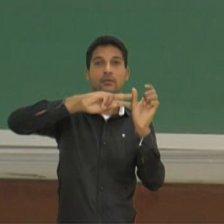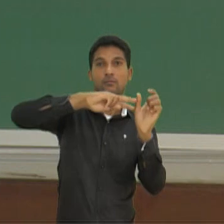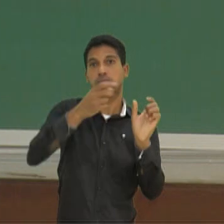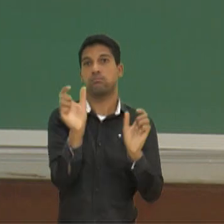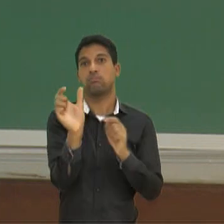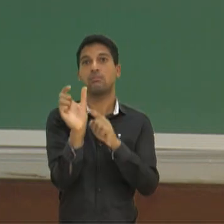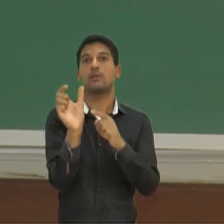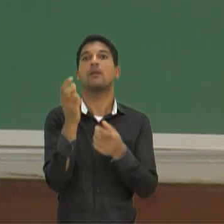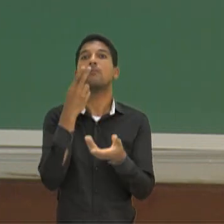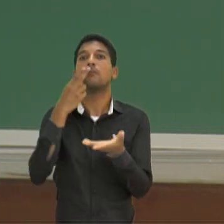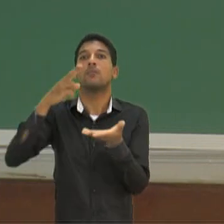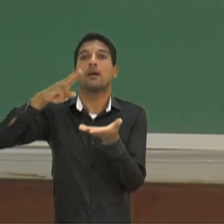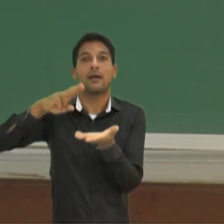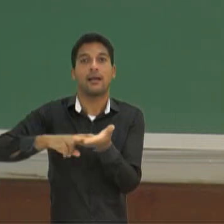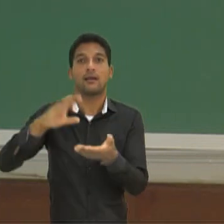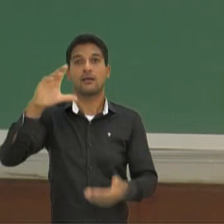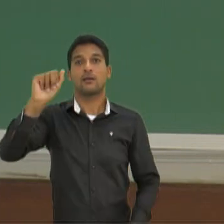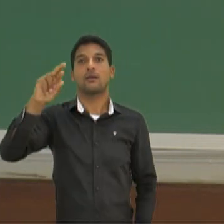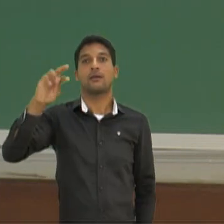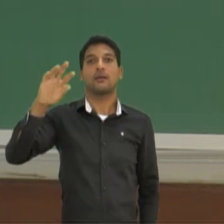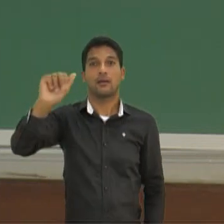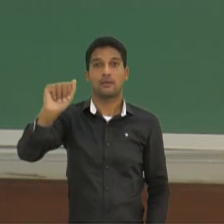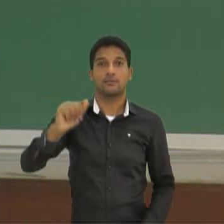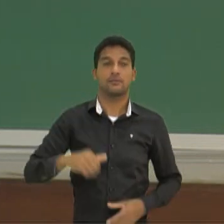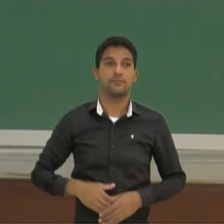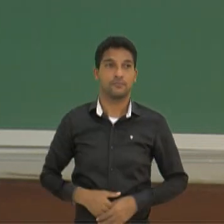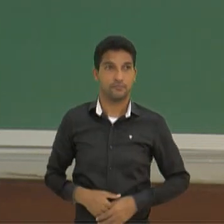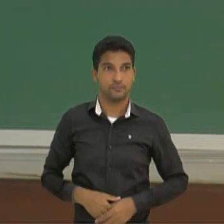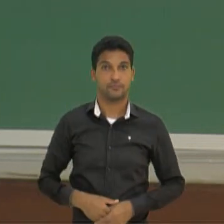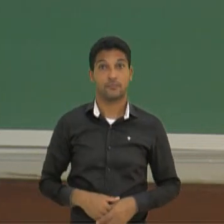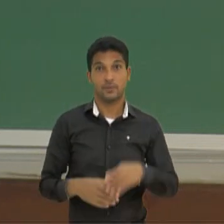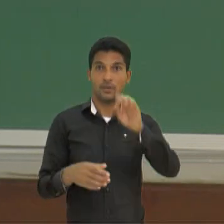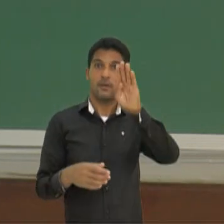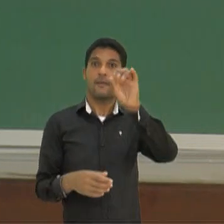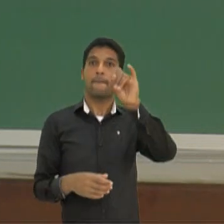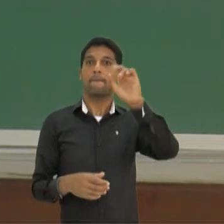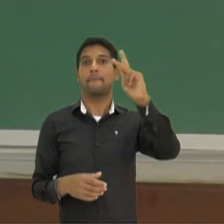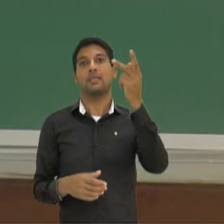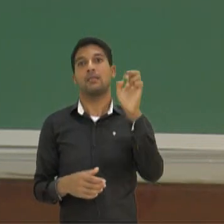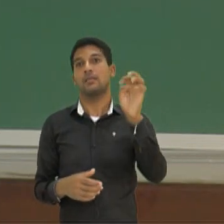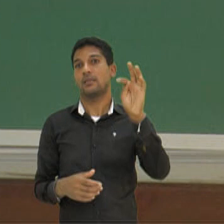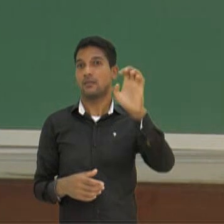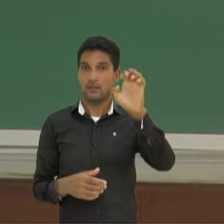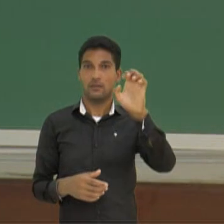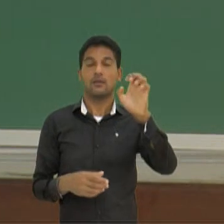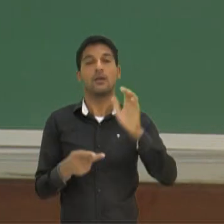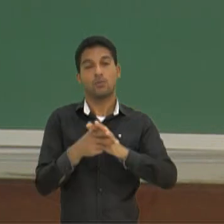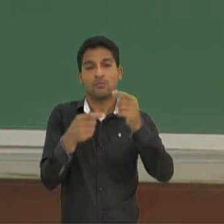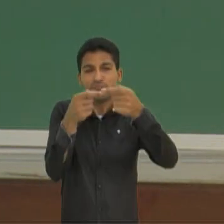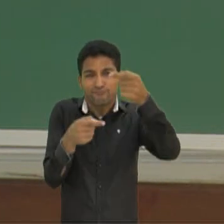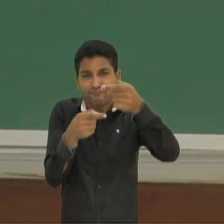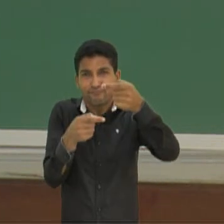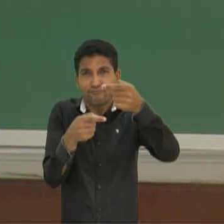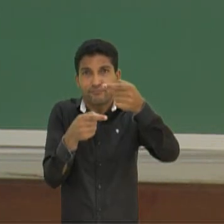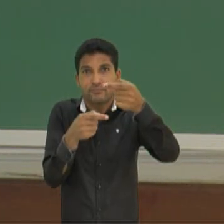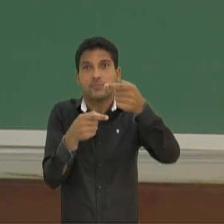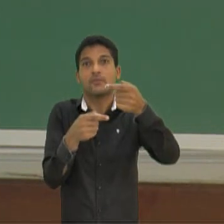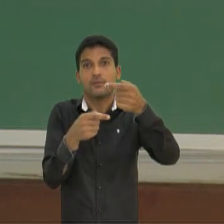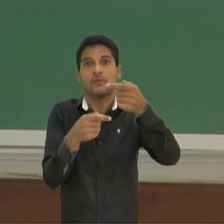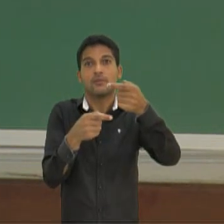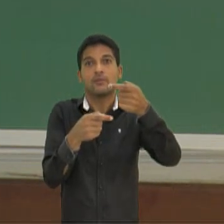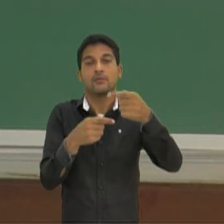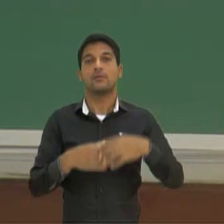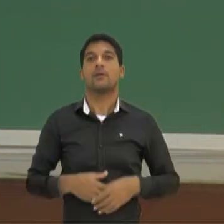gente sabe que é um texto menor que serve simplesmente para deixar pequenos recados no dia a dia, no cotidiano, né? A carta, ela